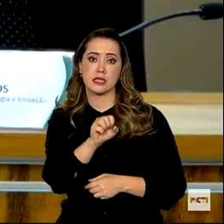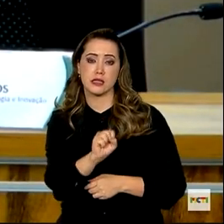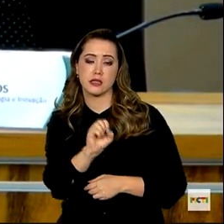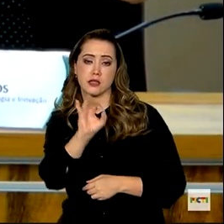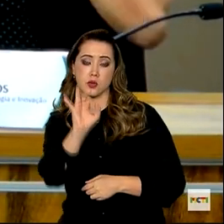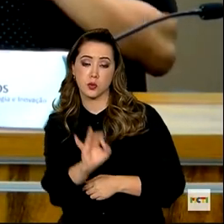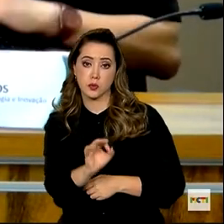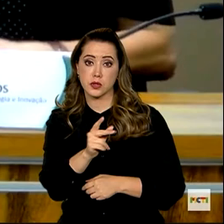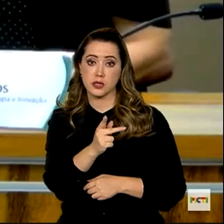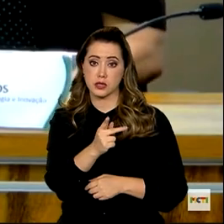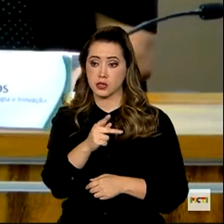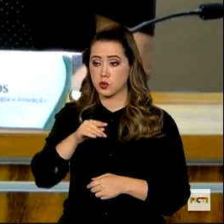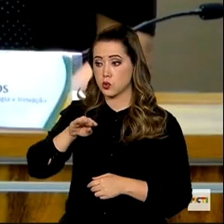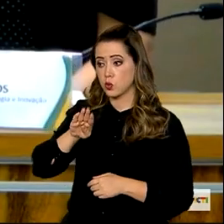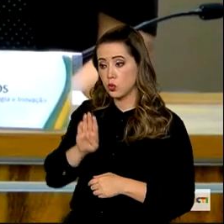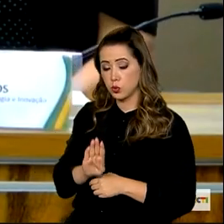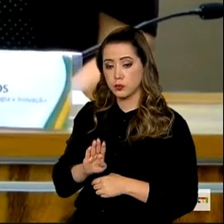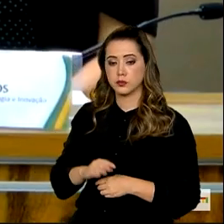4,78% do PIB,